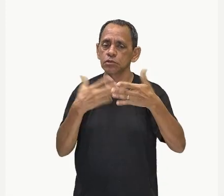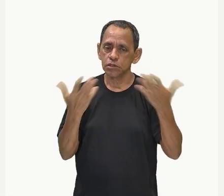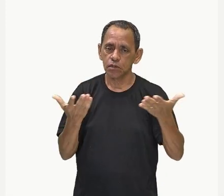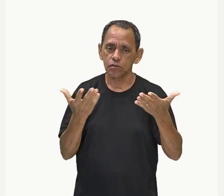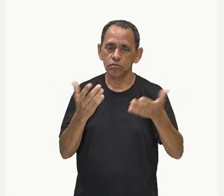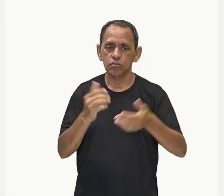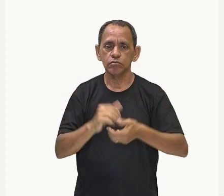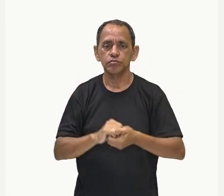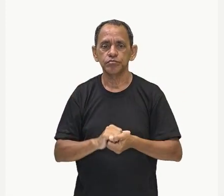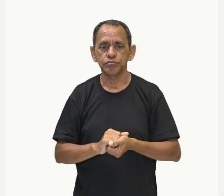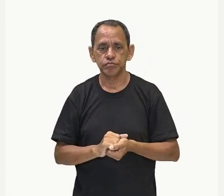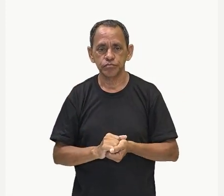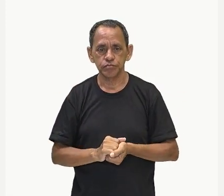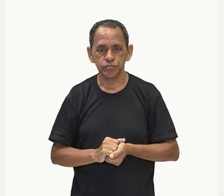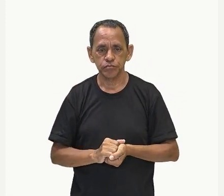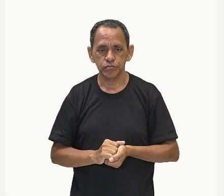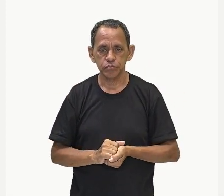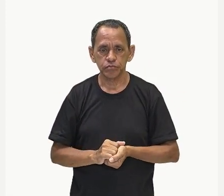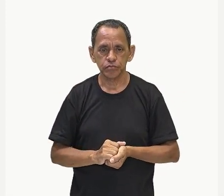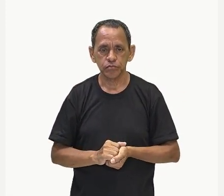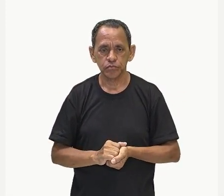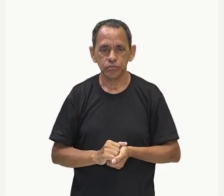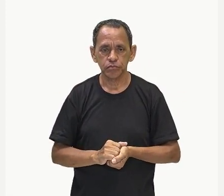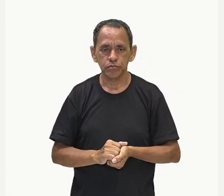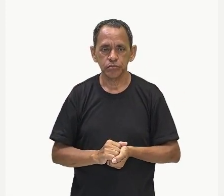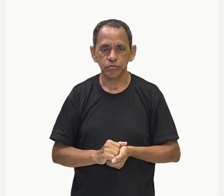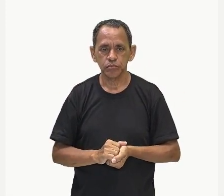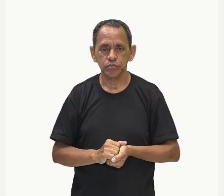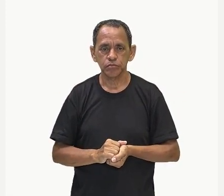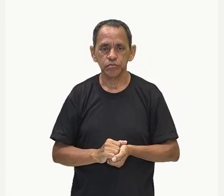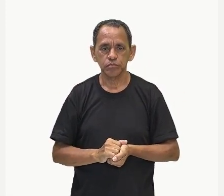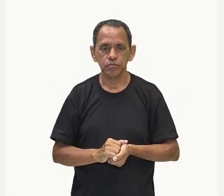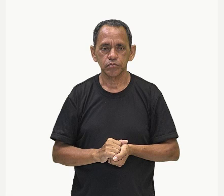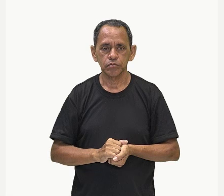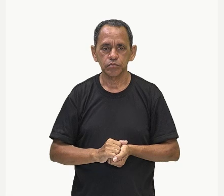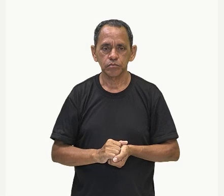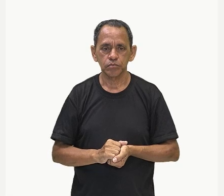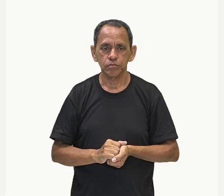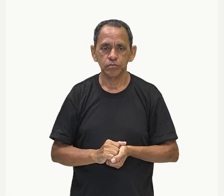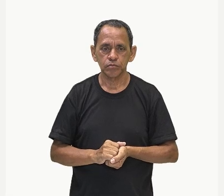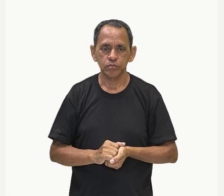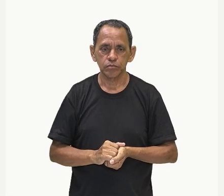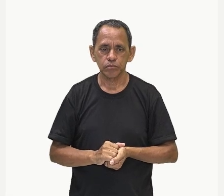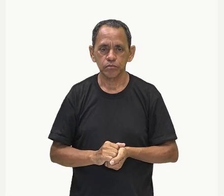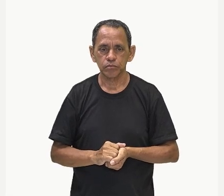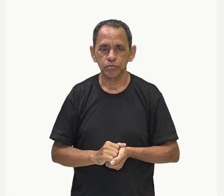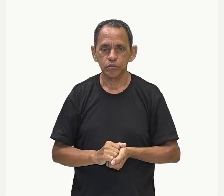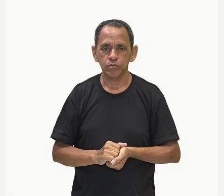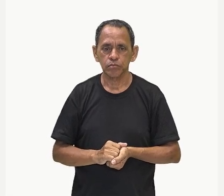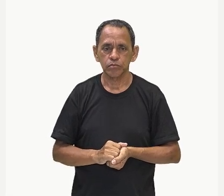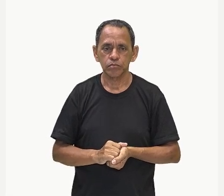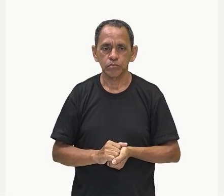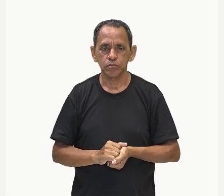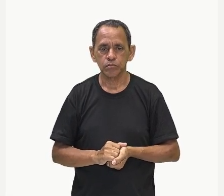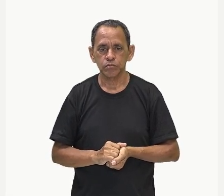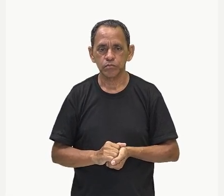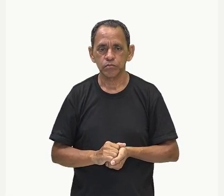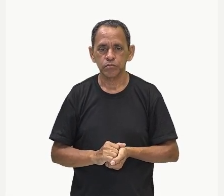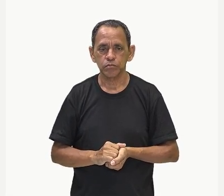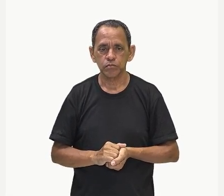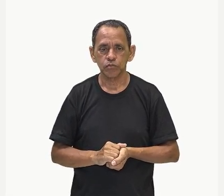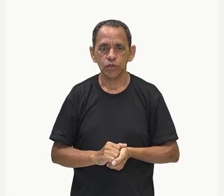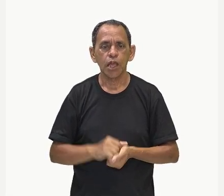outro 0, eu tenho o 4 e eu tenho o 5. Se eu tenho 4 números depois da vírgula, significa